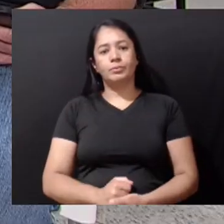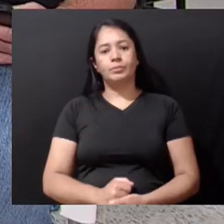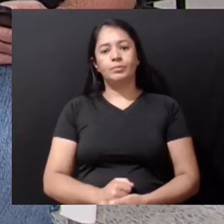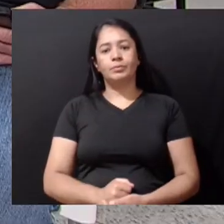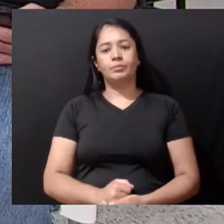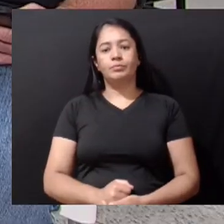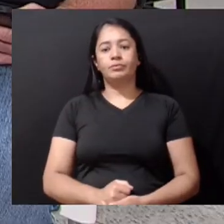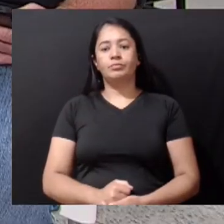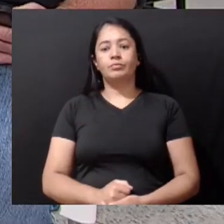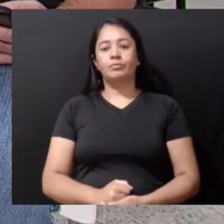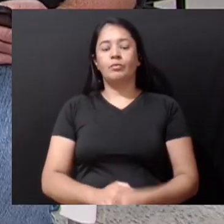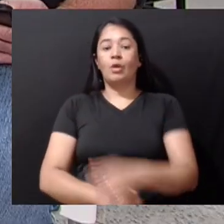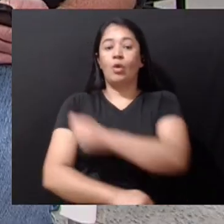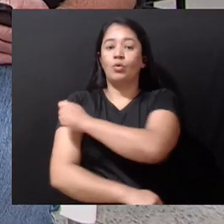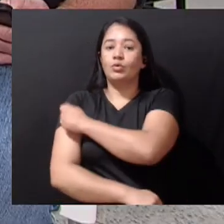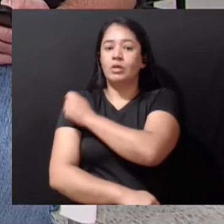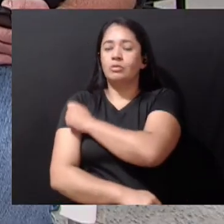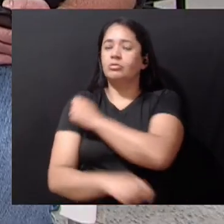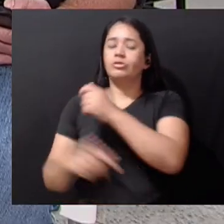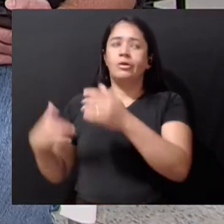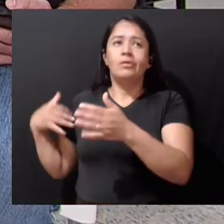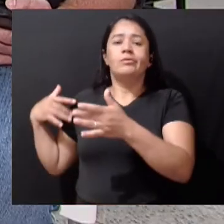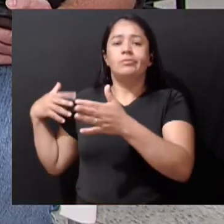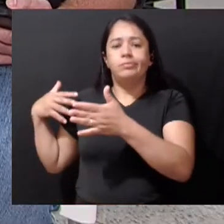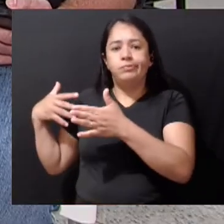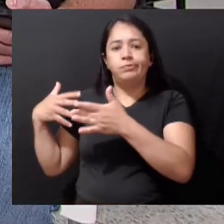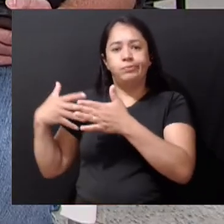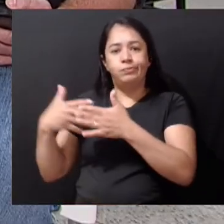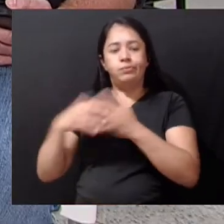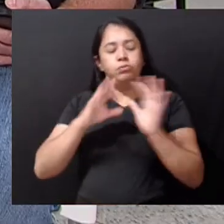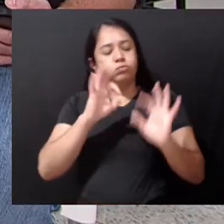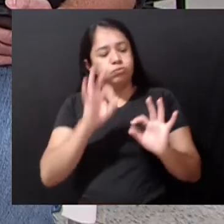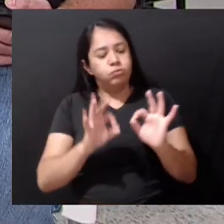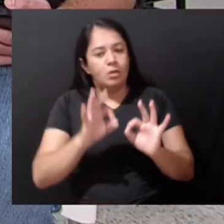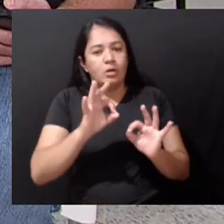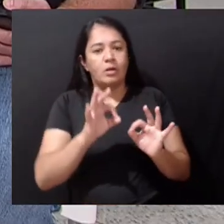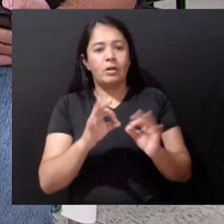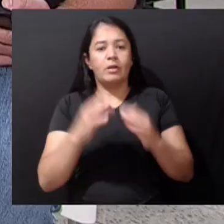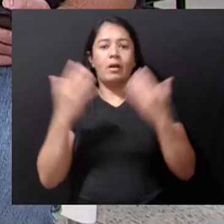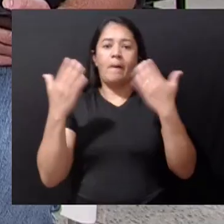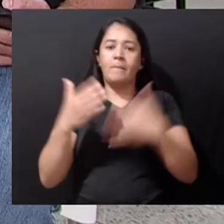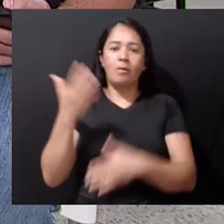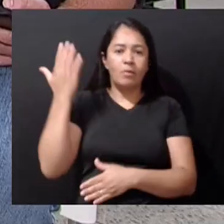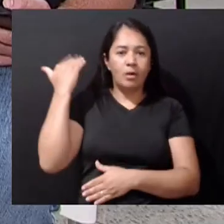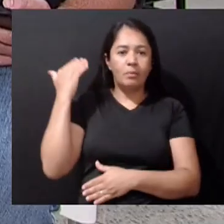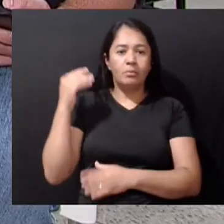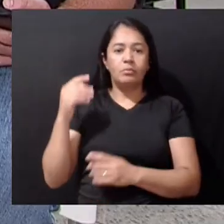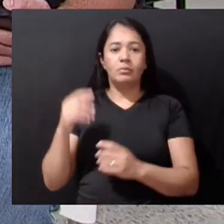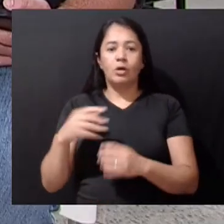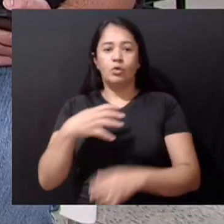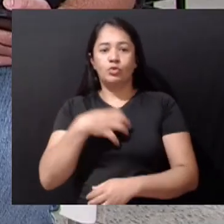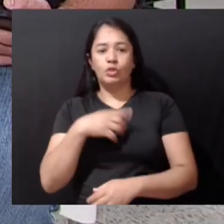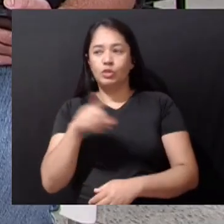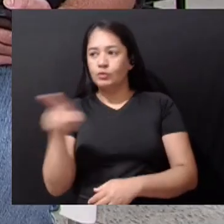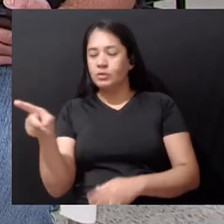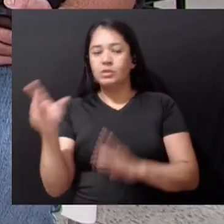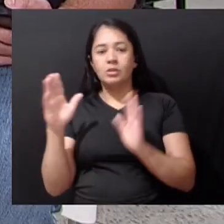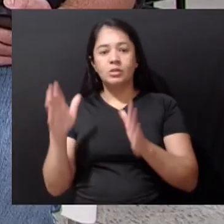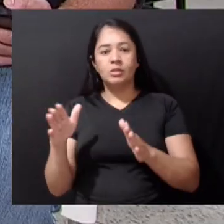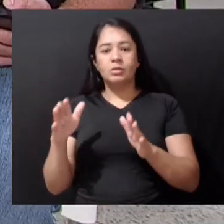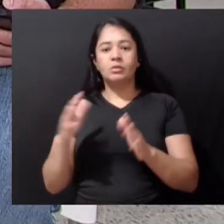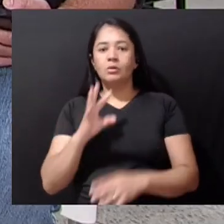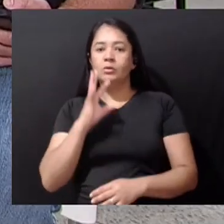se preparando, né? A maioria veio fazendo provas antigas, que é uma forma de você conhecer a